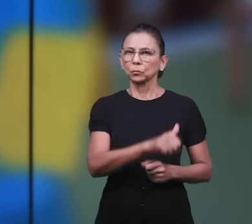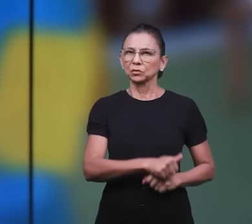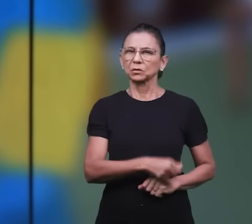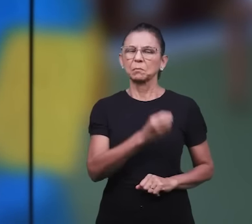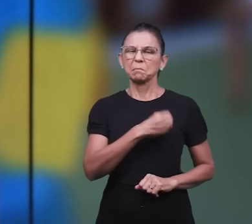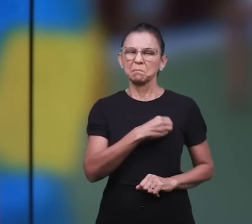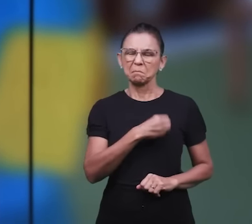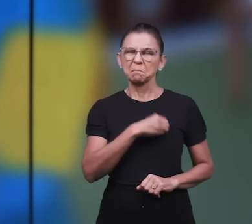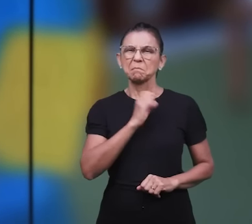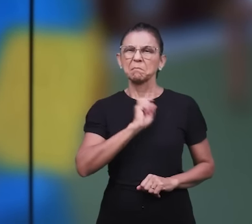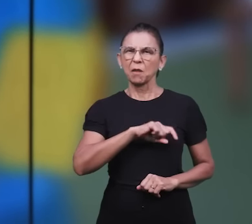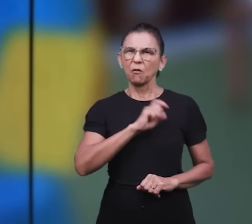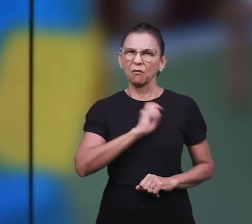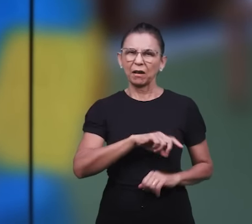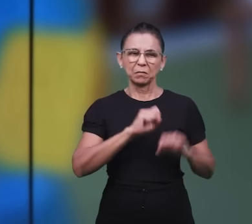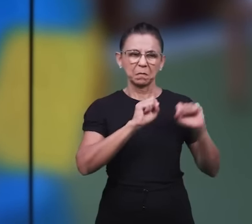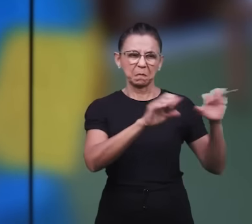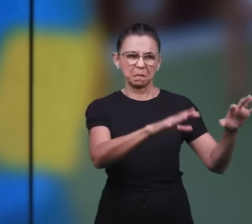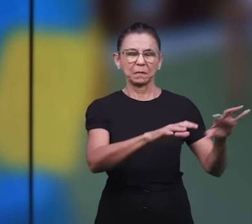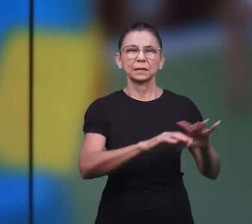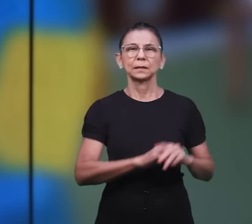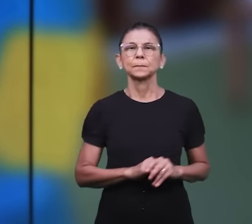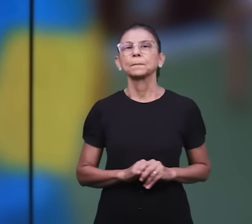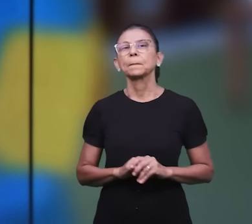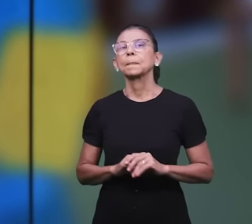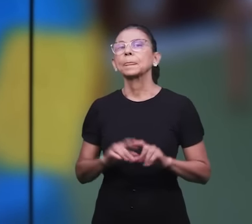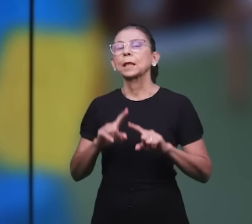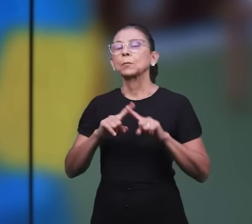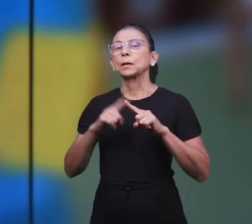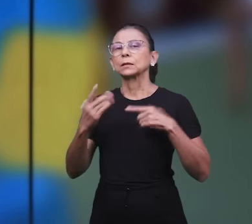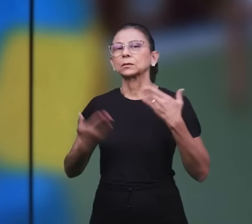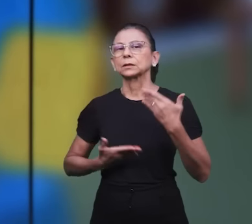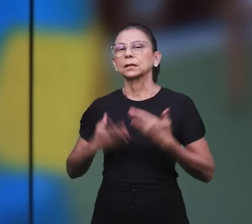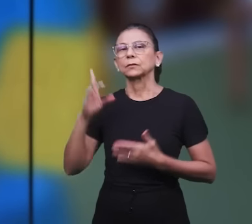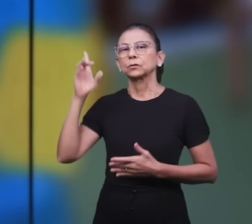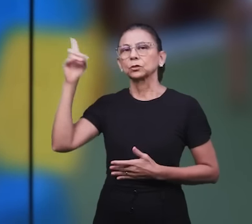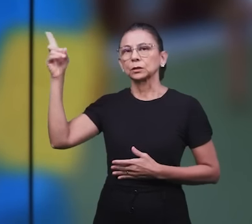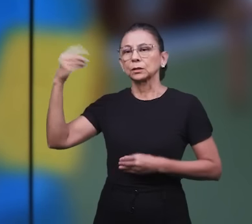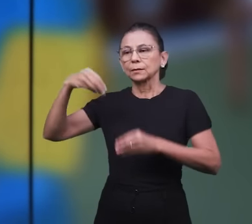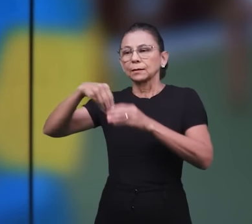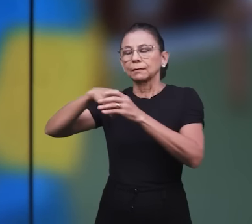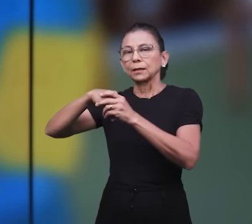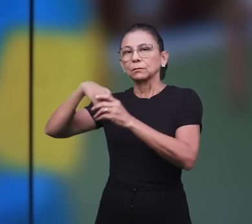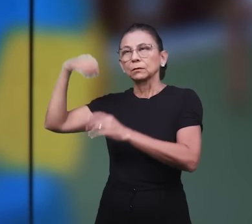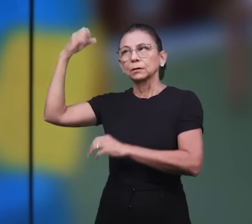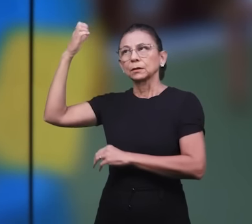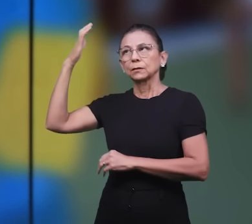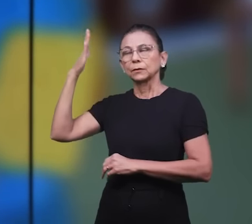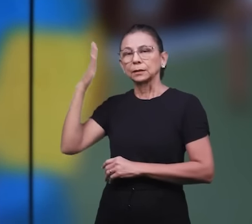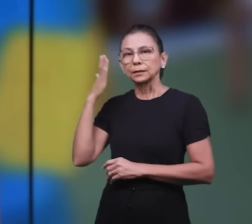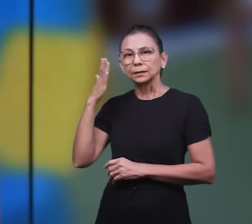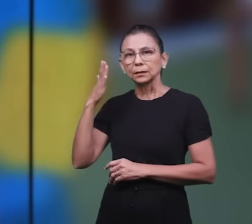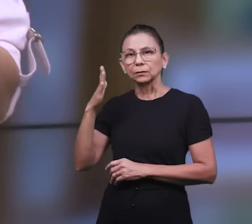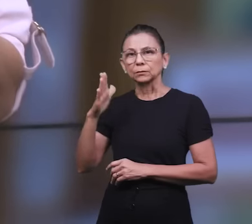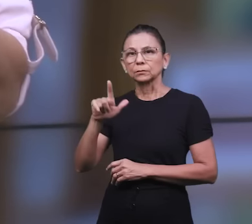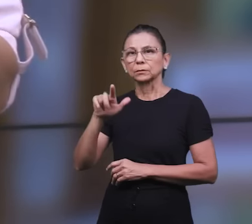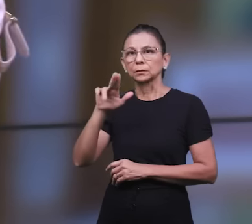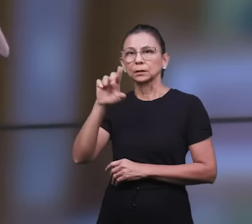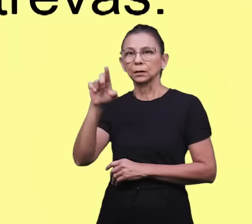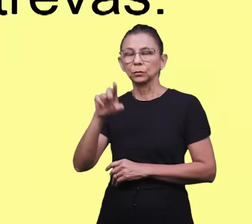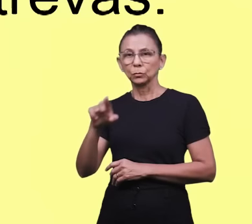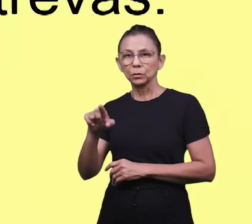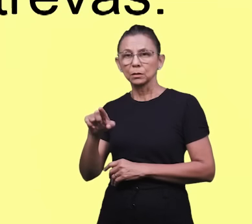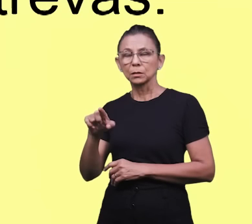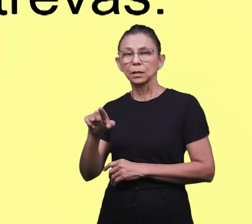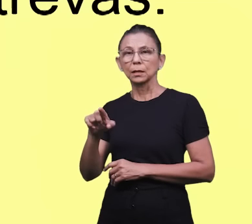erradas não é mesmo mas nós andamos na revelação na luz de Jesus e como